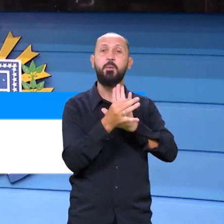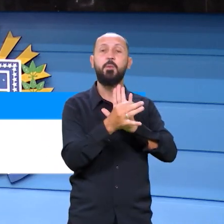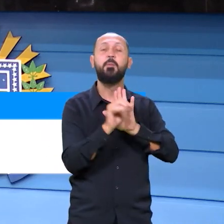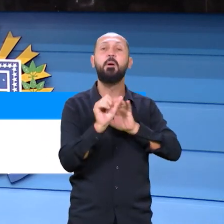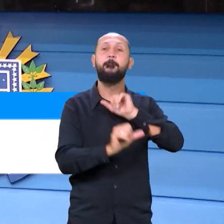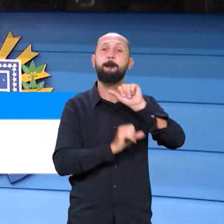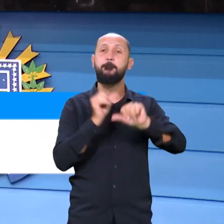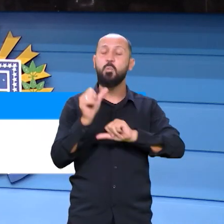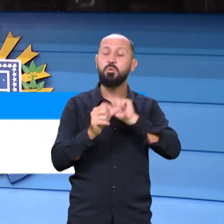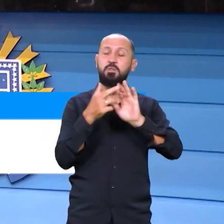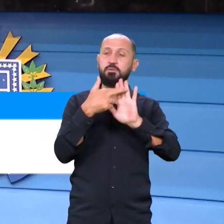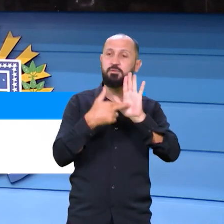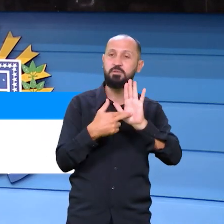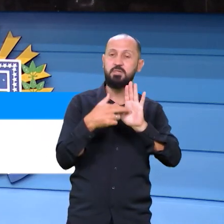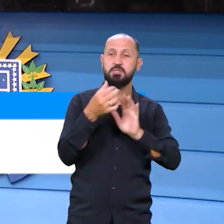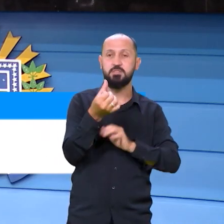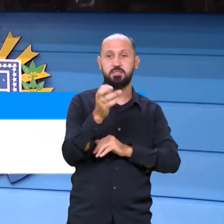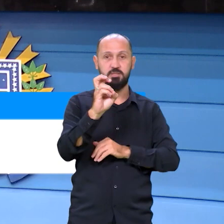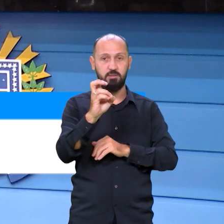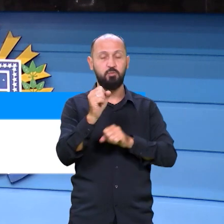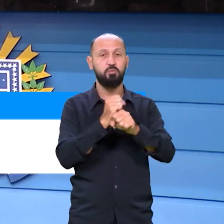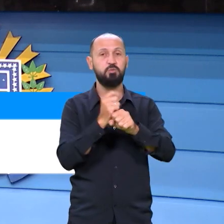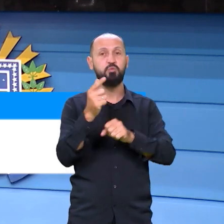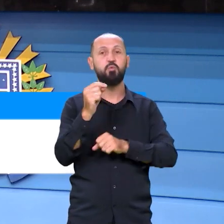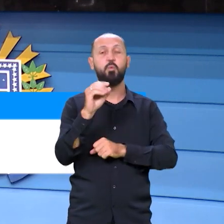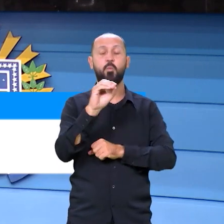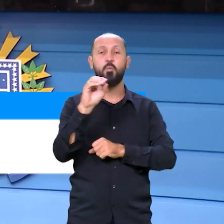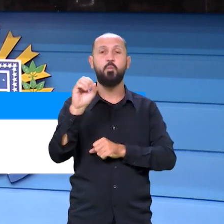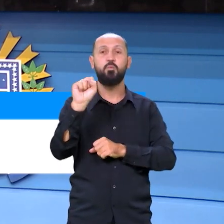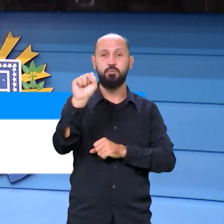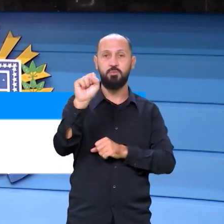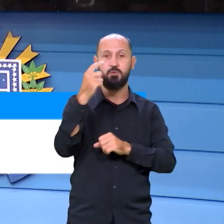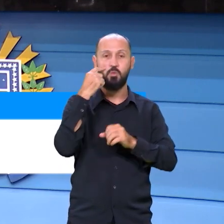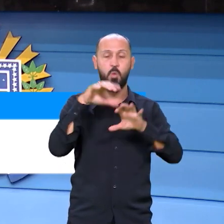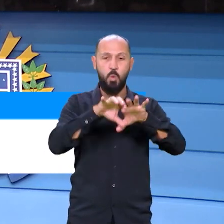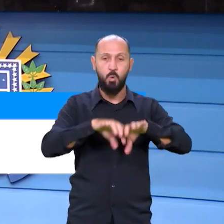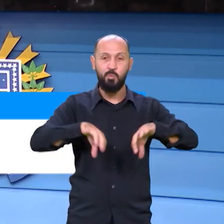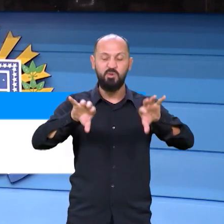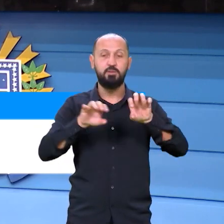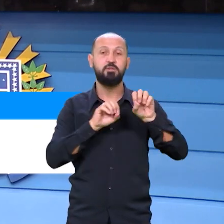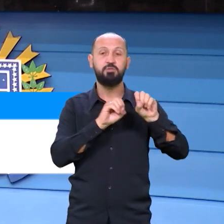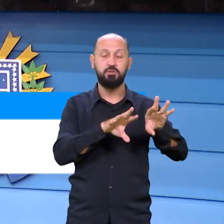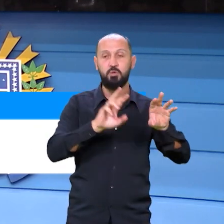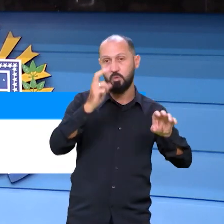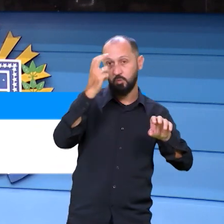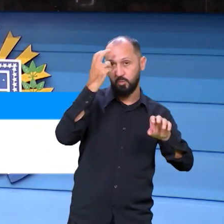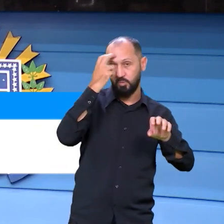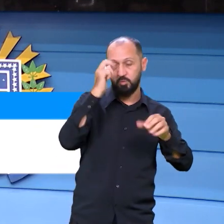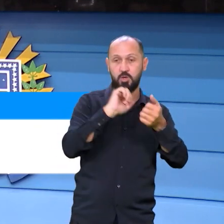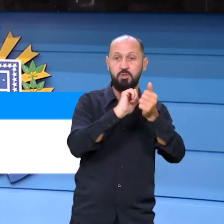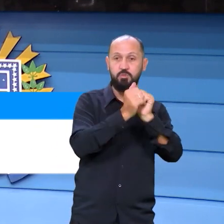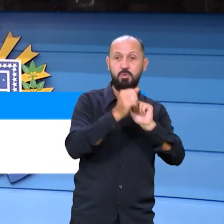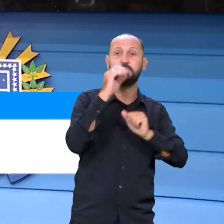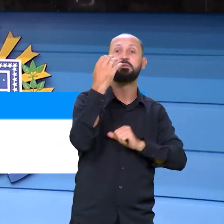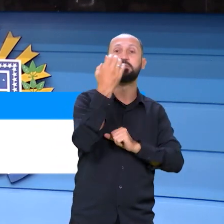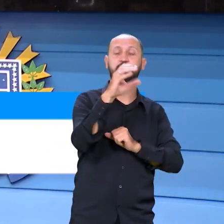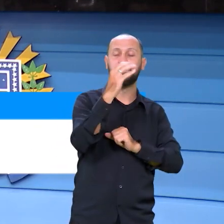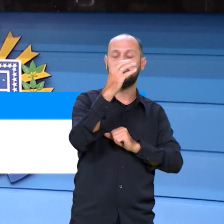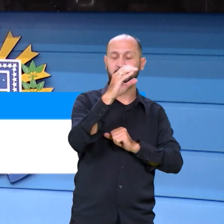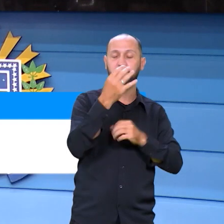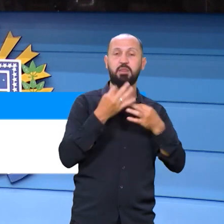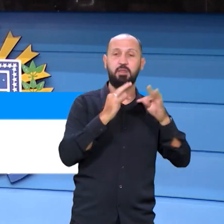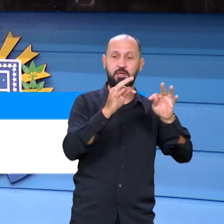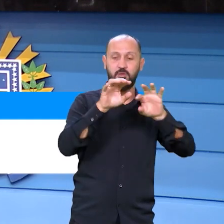MDB. A proposta altera a Resolução 65 de 2008, desmembrando a Comissão de Educação, Cultura,